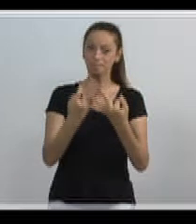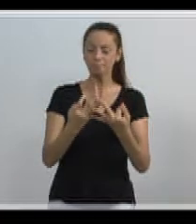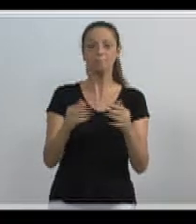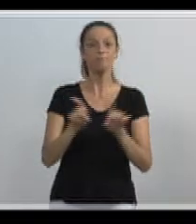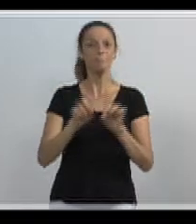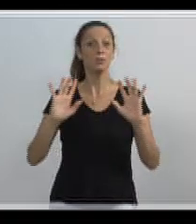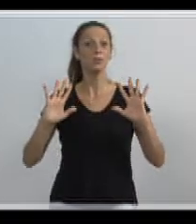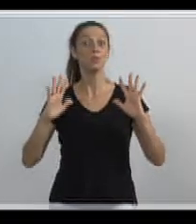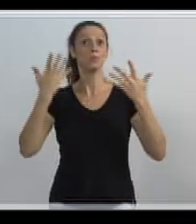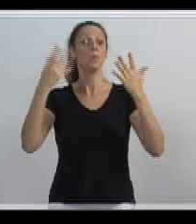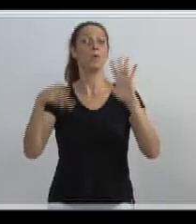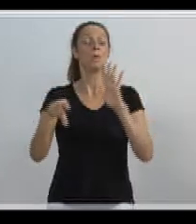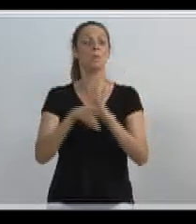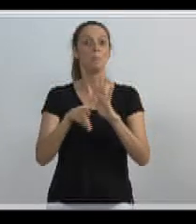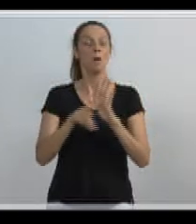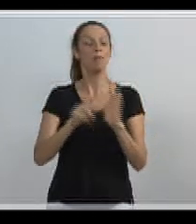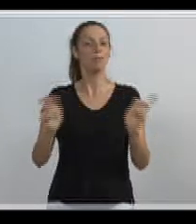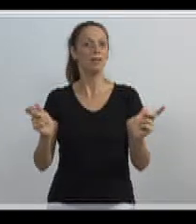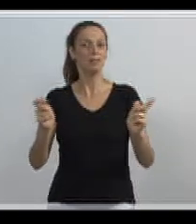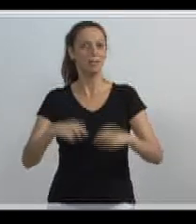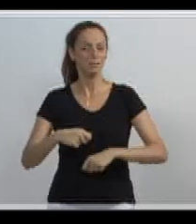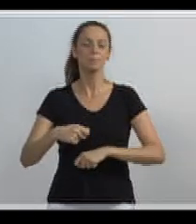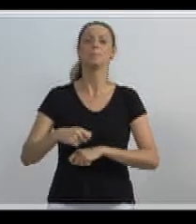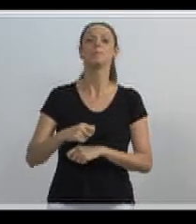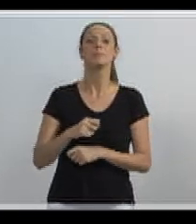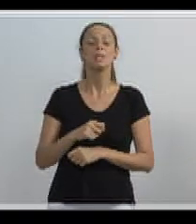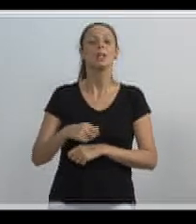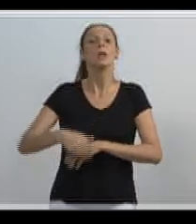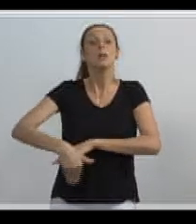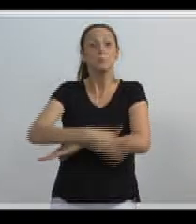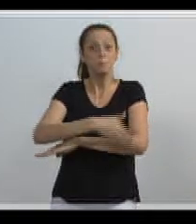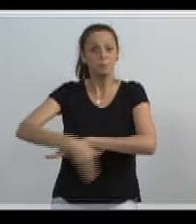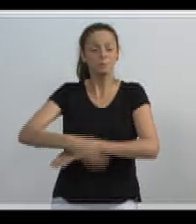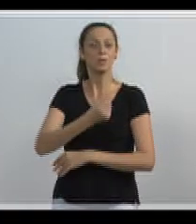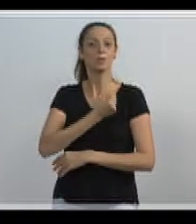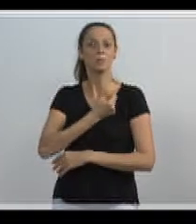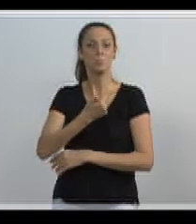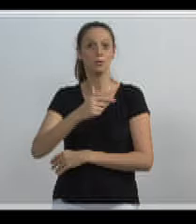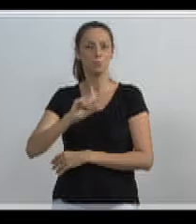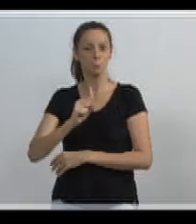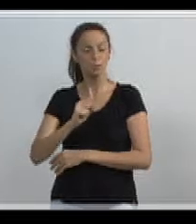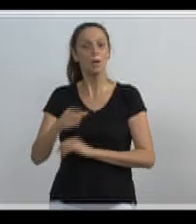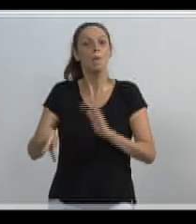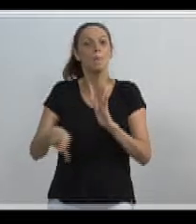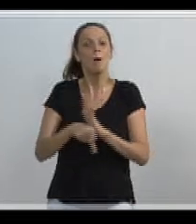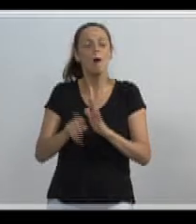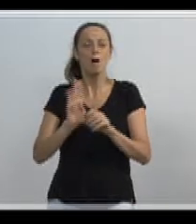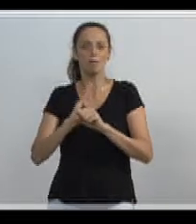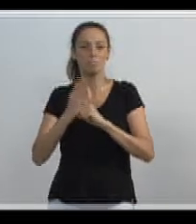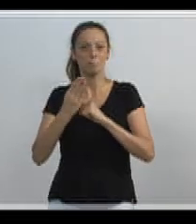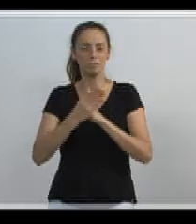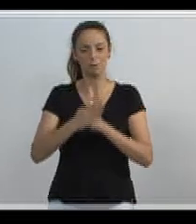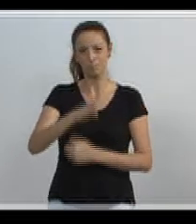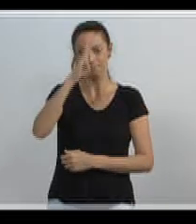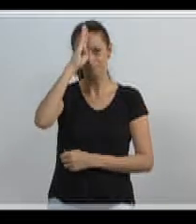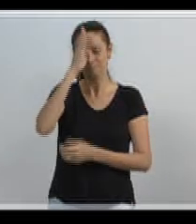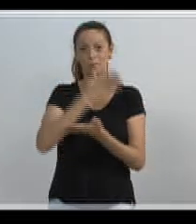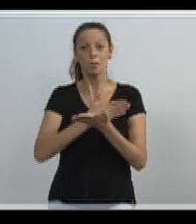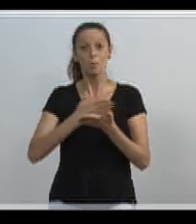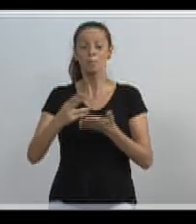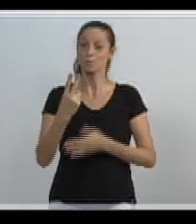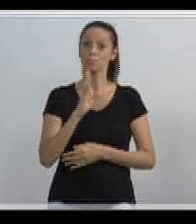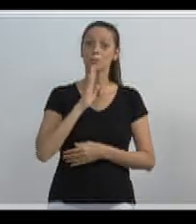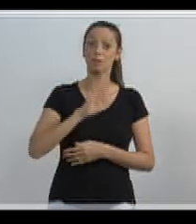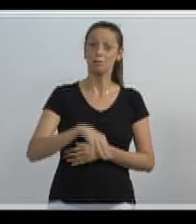O evento acontece na Escola Lauro Miller, na Rua Henrique Remer, número 2876, no bairro Badenfurt, com início às 14 horas. Entre